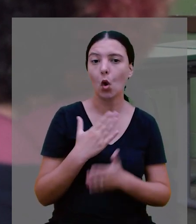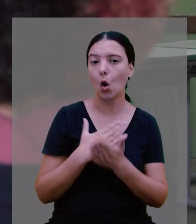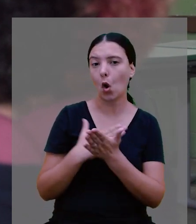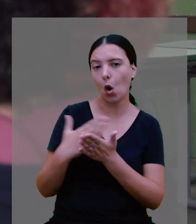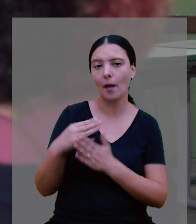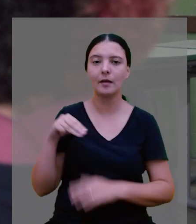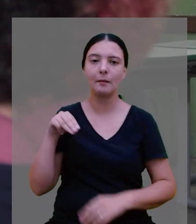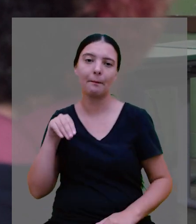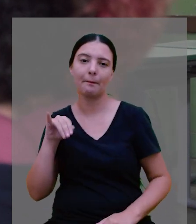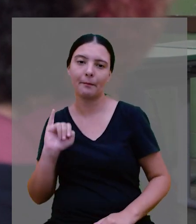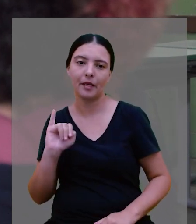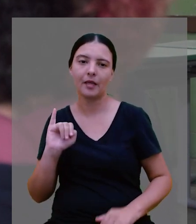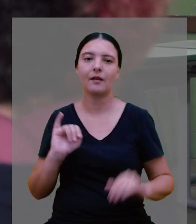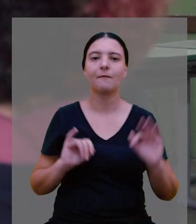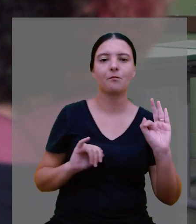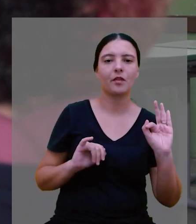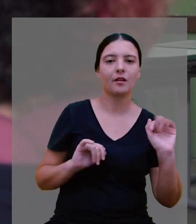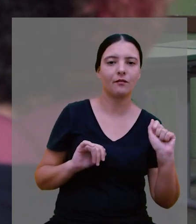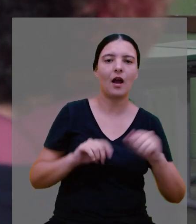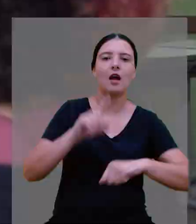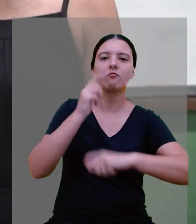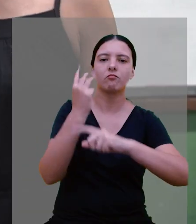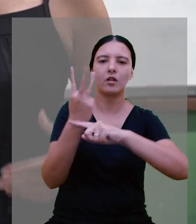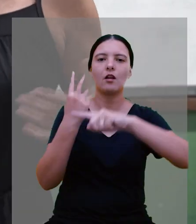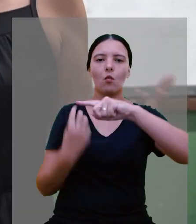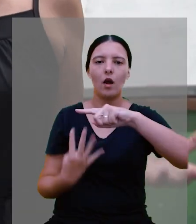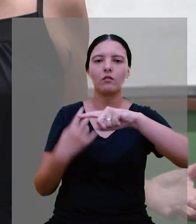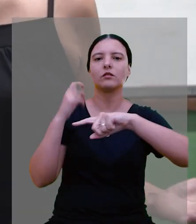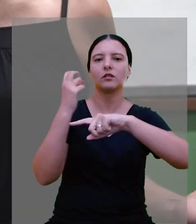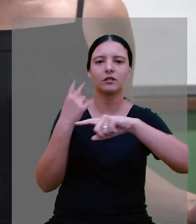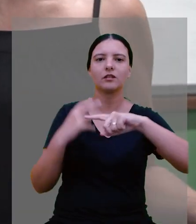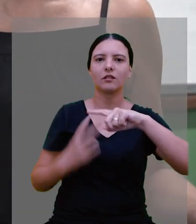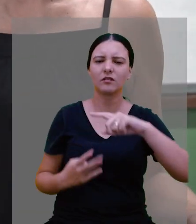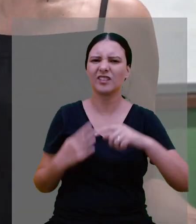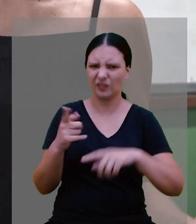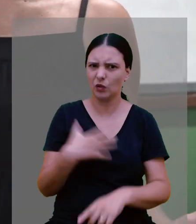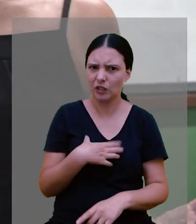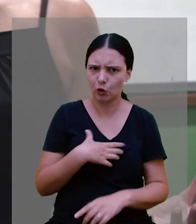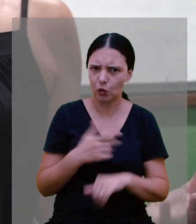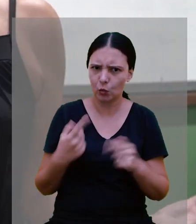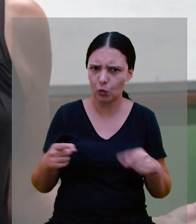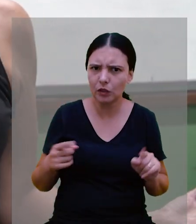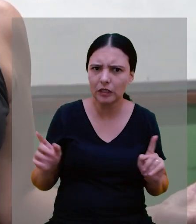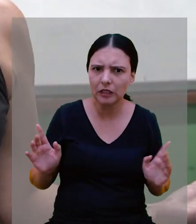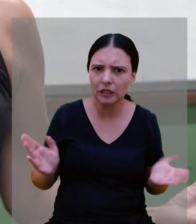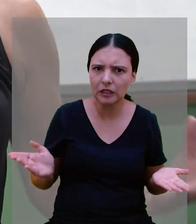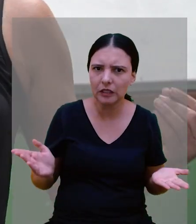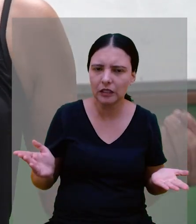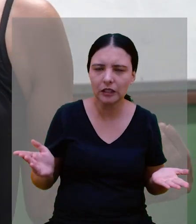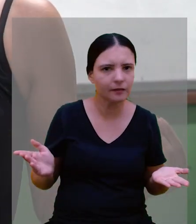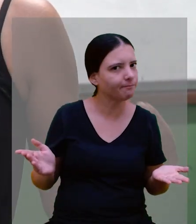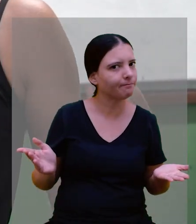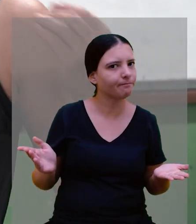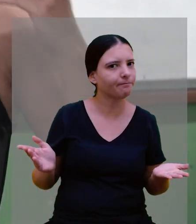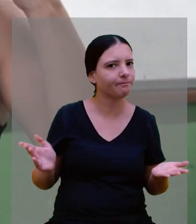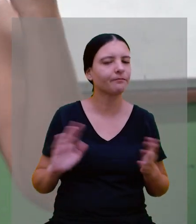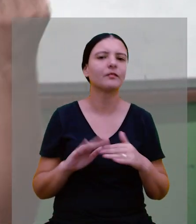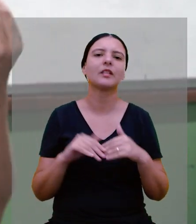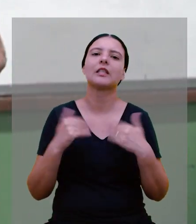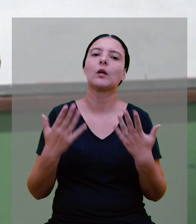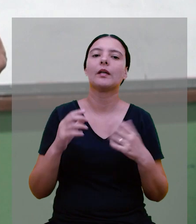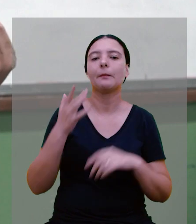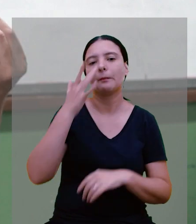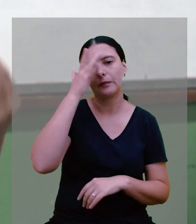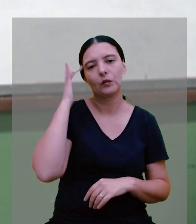Mi, termina com Fá, num compasso 4/5, numa batida. Vocês vão sentir o que é a música? Né? Então, quem